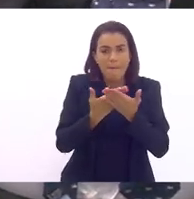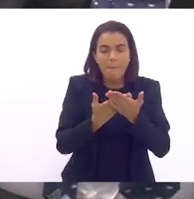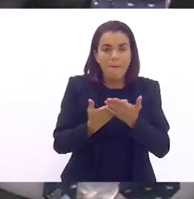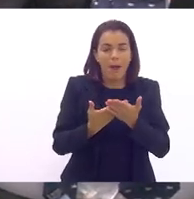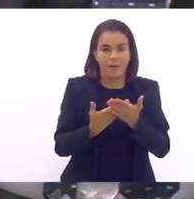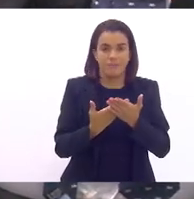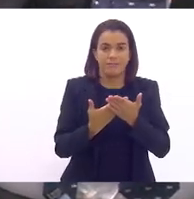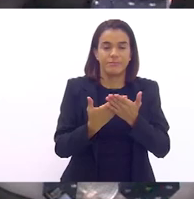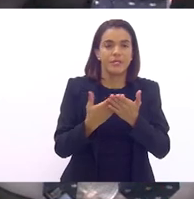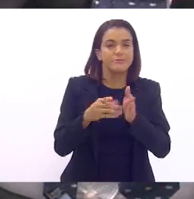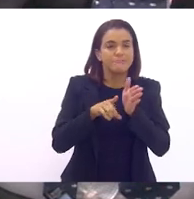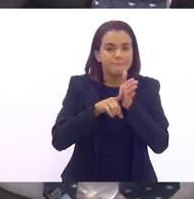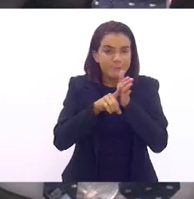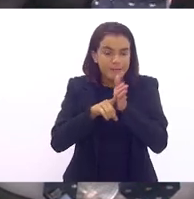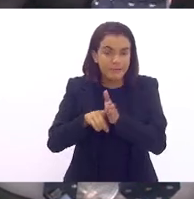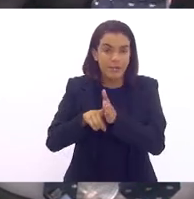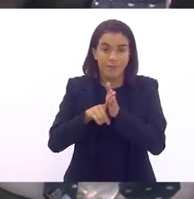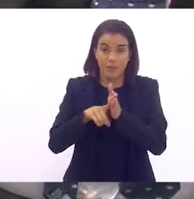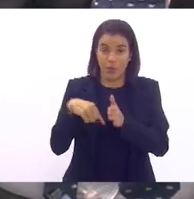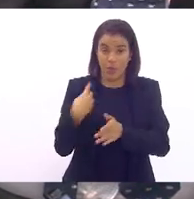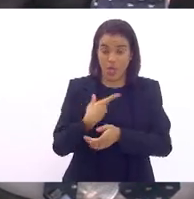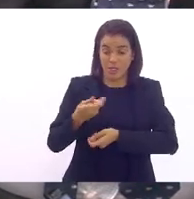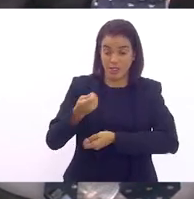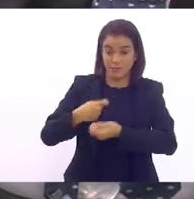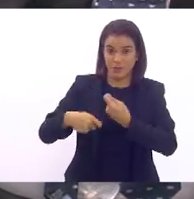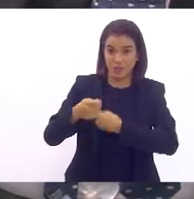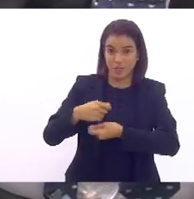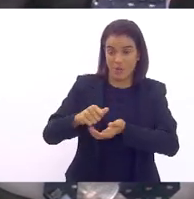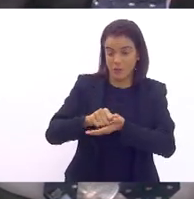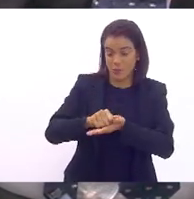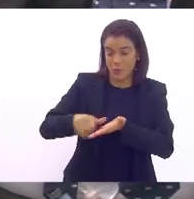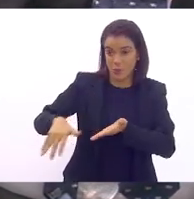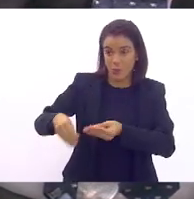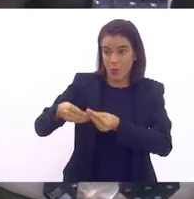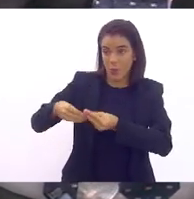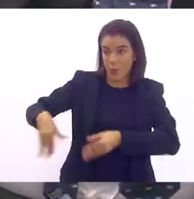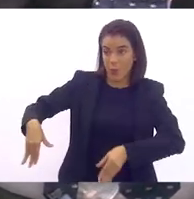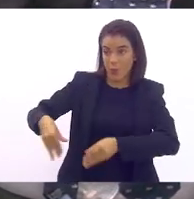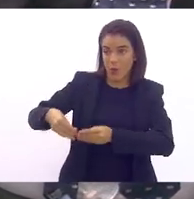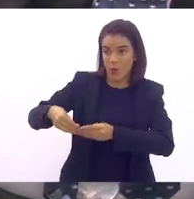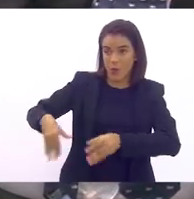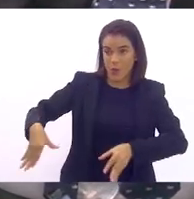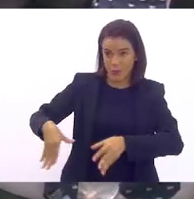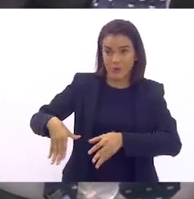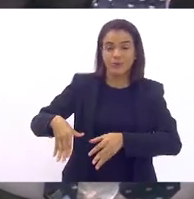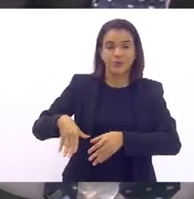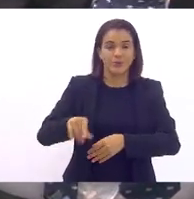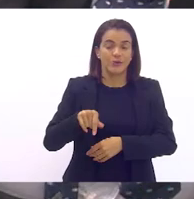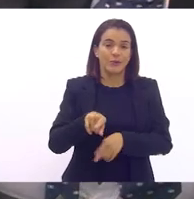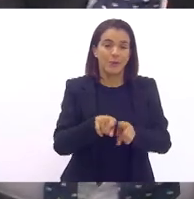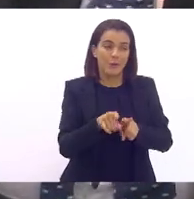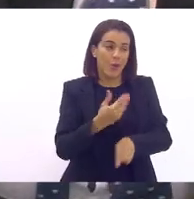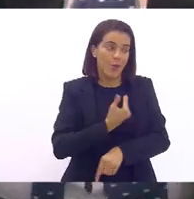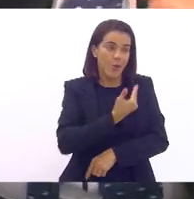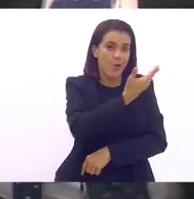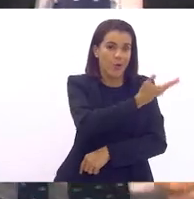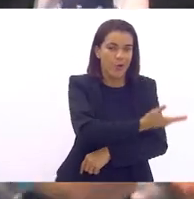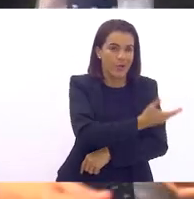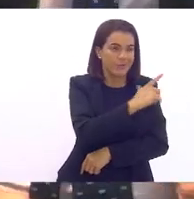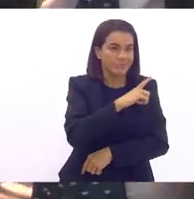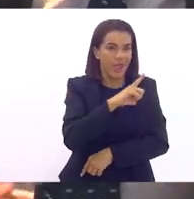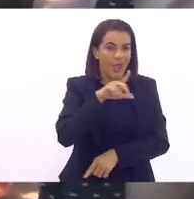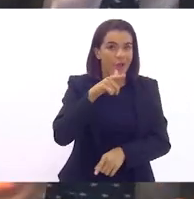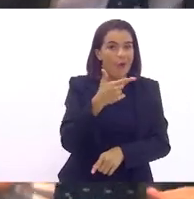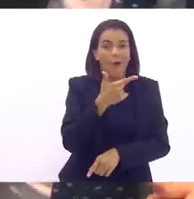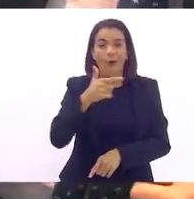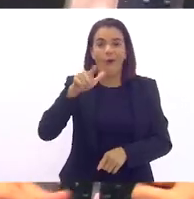né quando a gente administra custo né E você administra o custo seu quadrado e o coleguinha tem outra